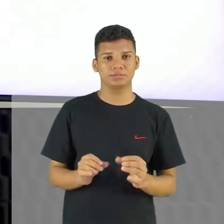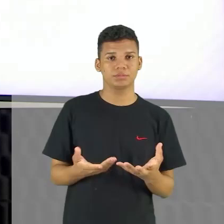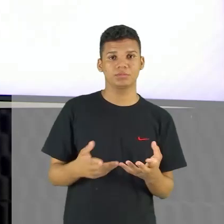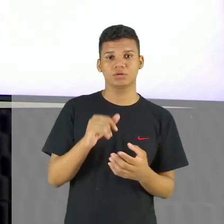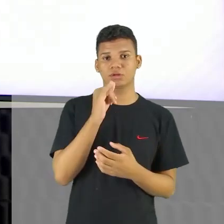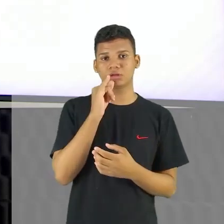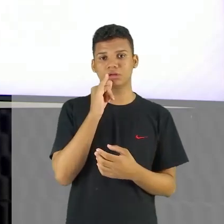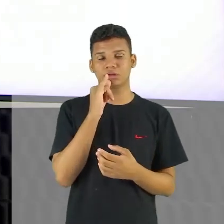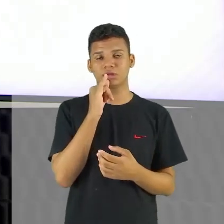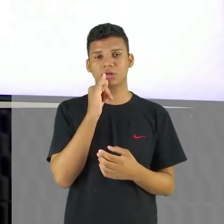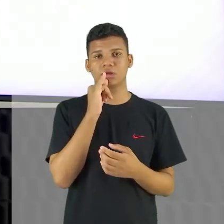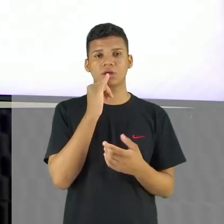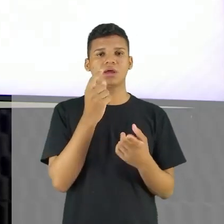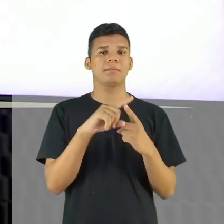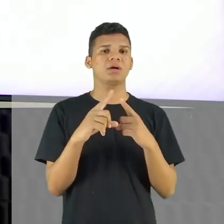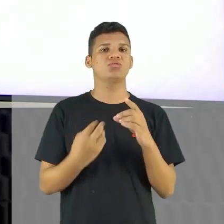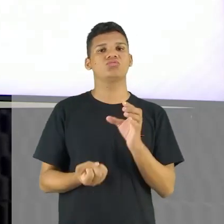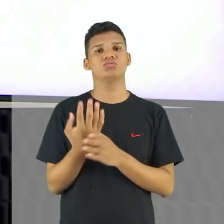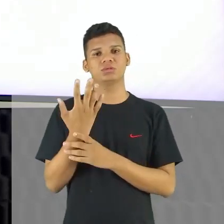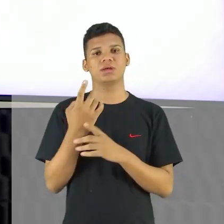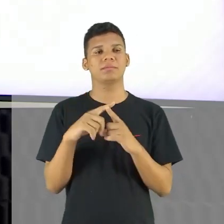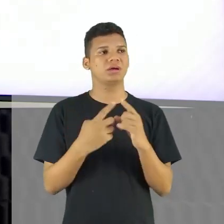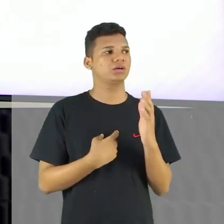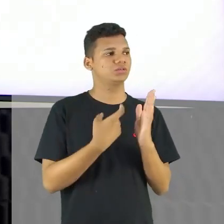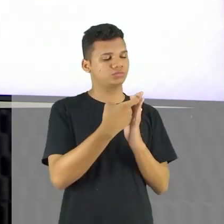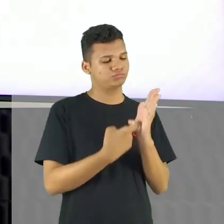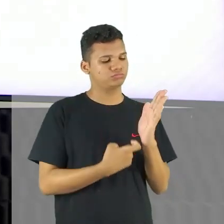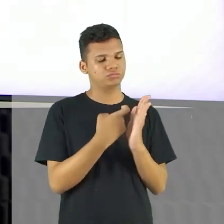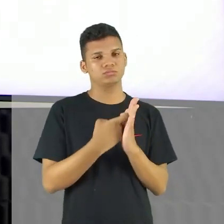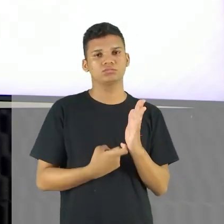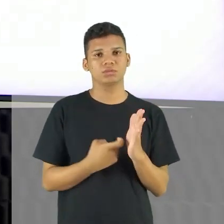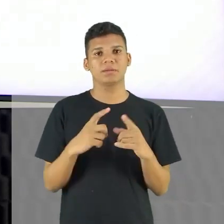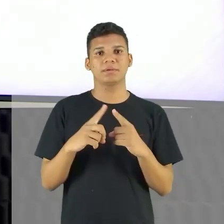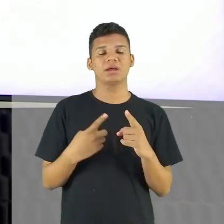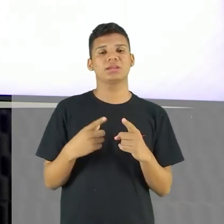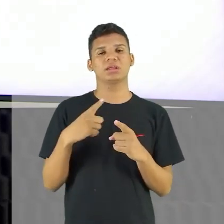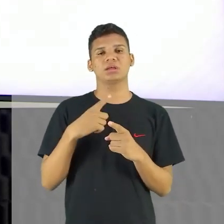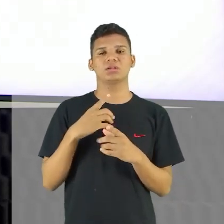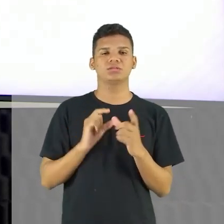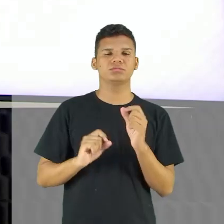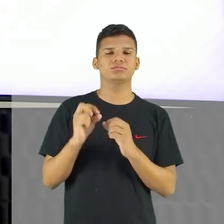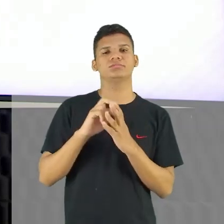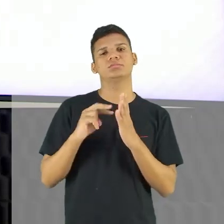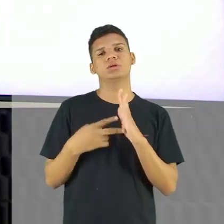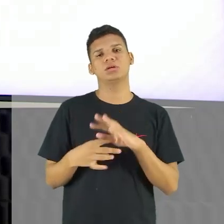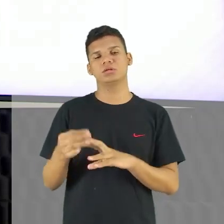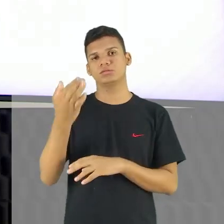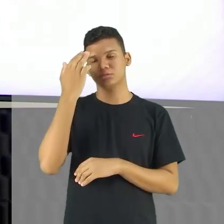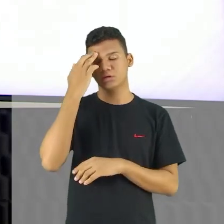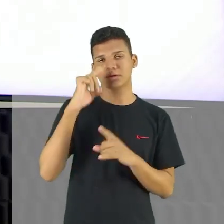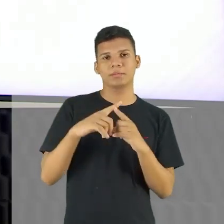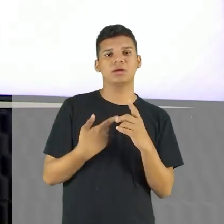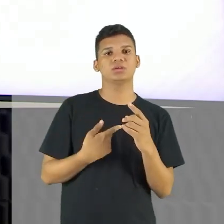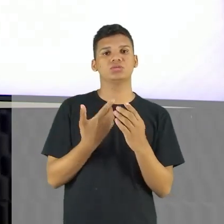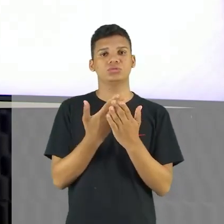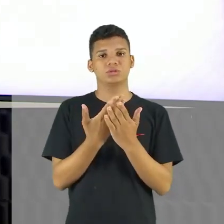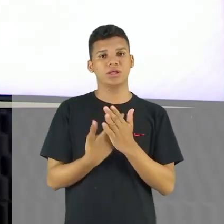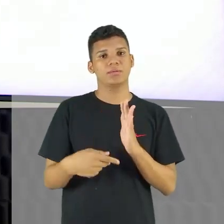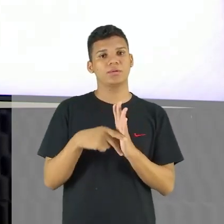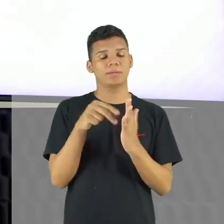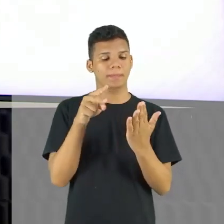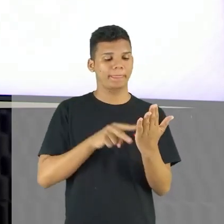foco a contar como é que foi a Inconfidência Mineira. Não. Trazer memórias, trabalhar a literatura, né?